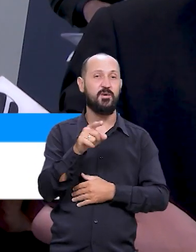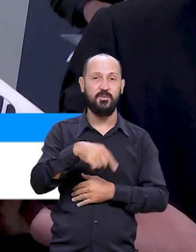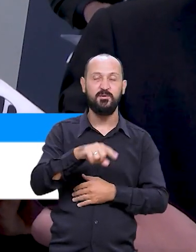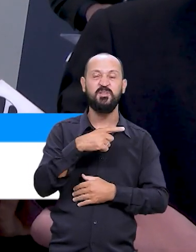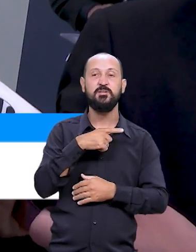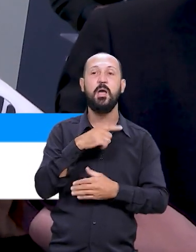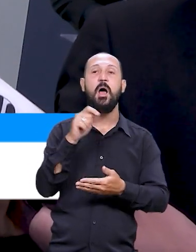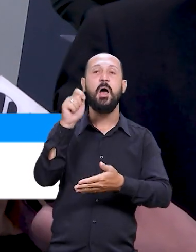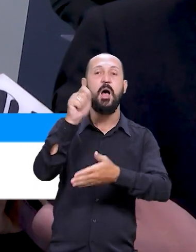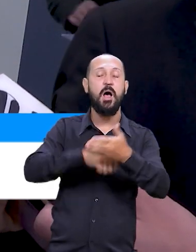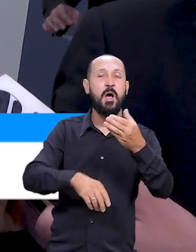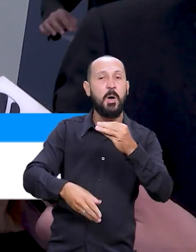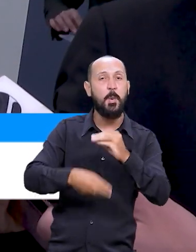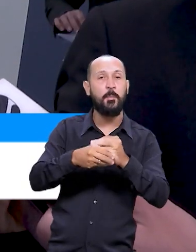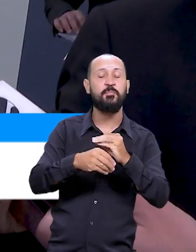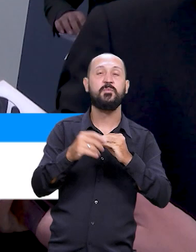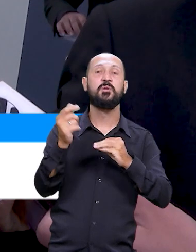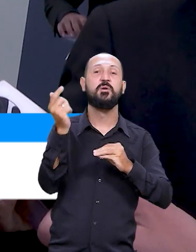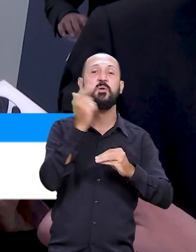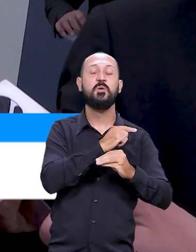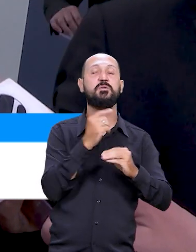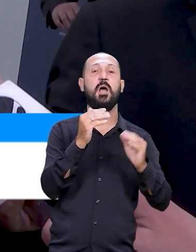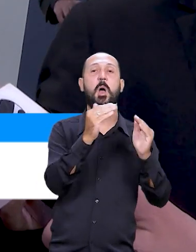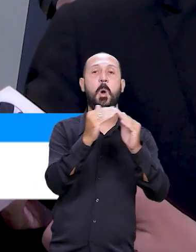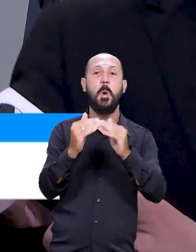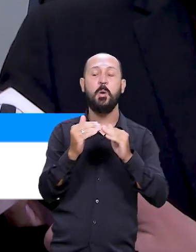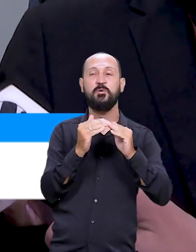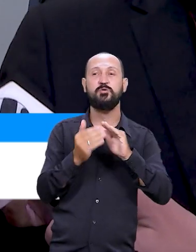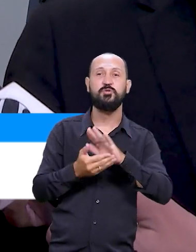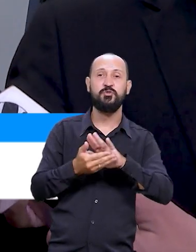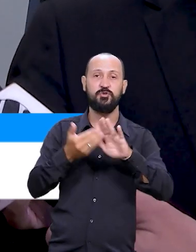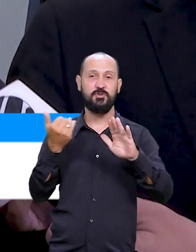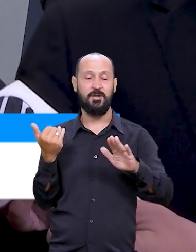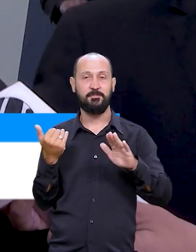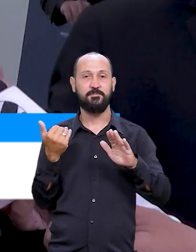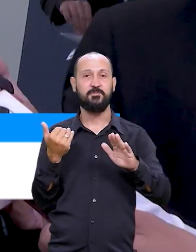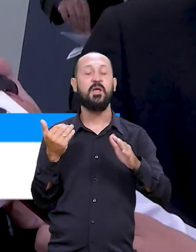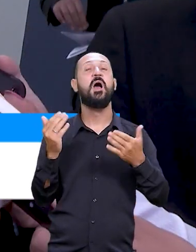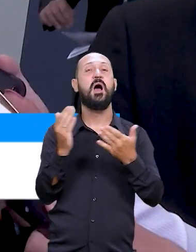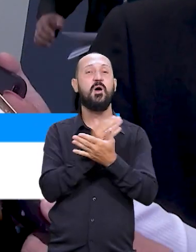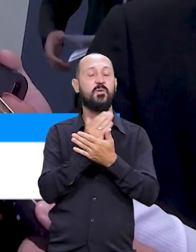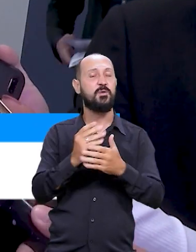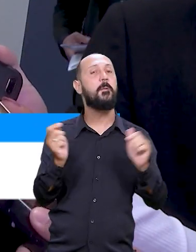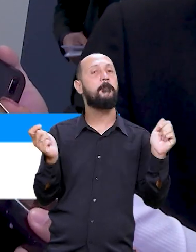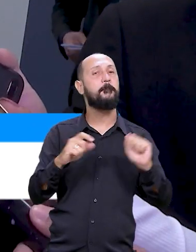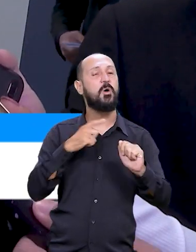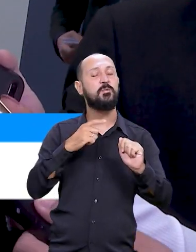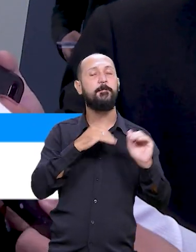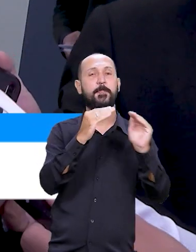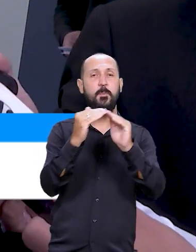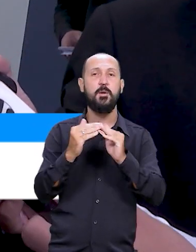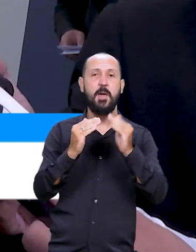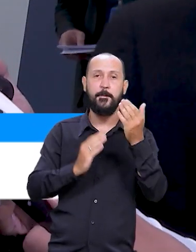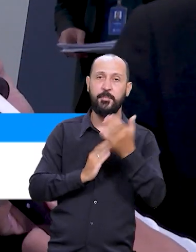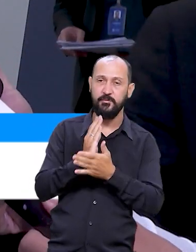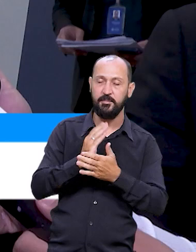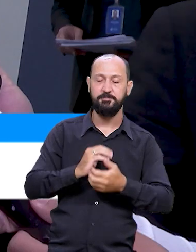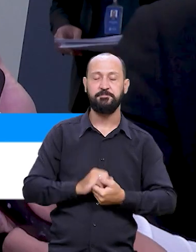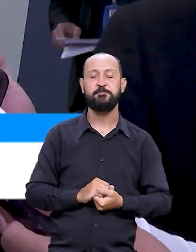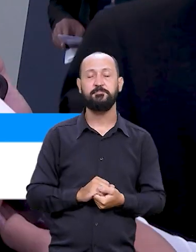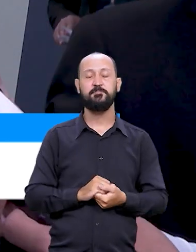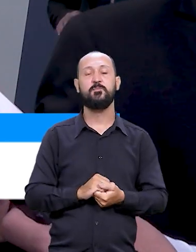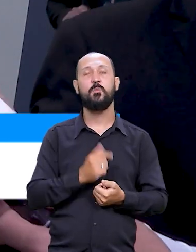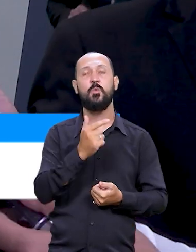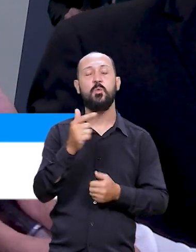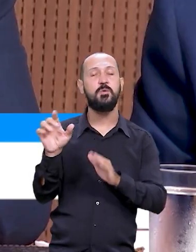melhor isso. Obviamente, tem emendas que a gente pode chegar no consenso e retirá-las e outras que a gente possa também chegar no